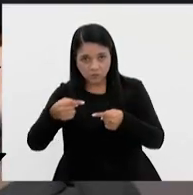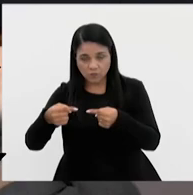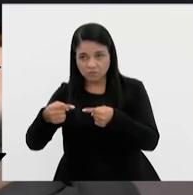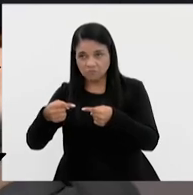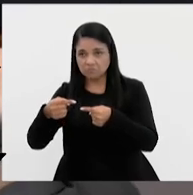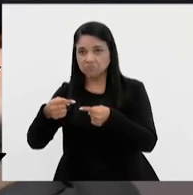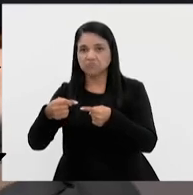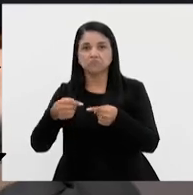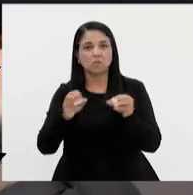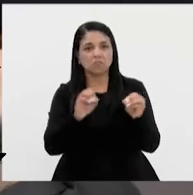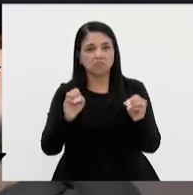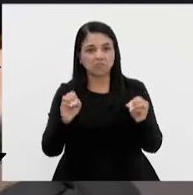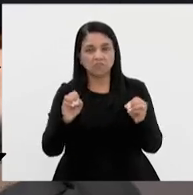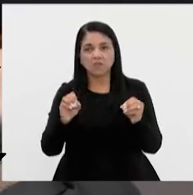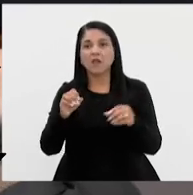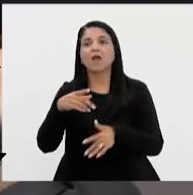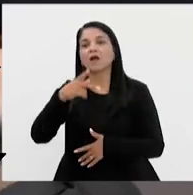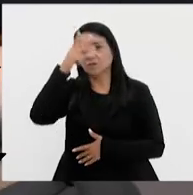Não havendo quem queira, deputado Luiz Paulo.